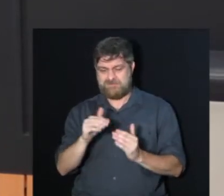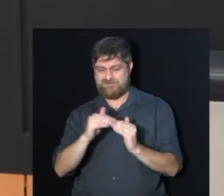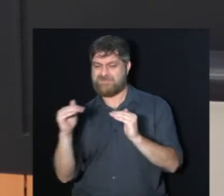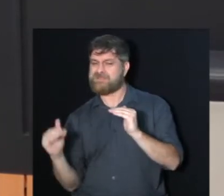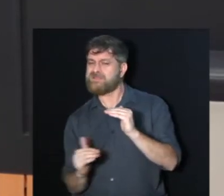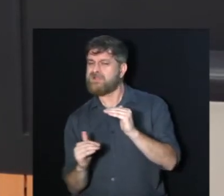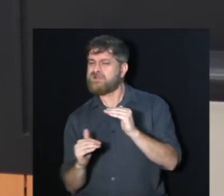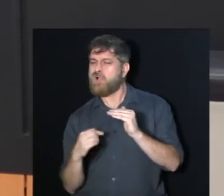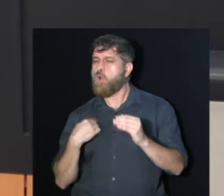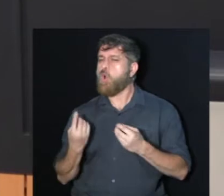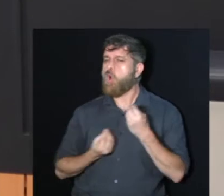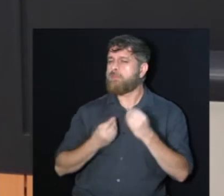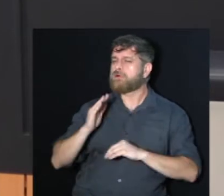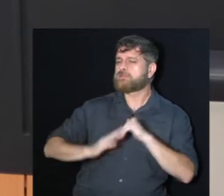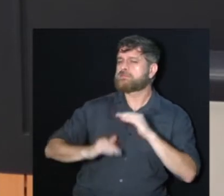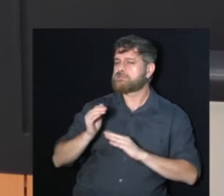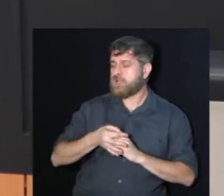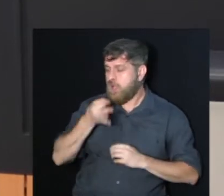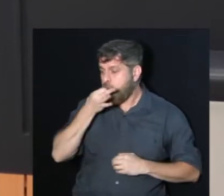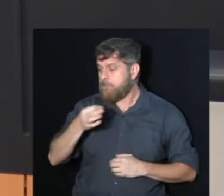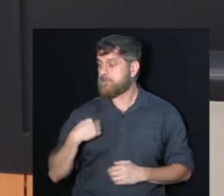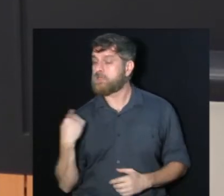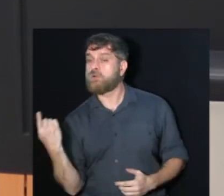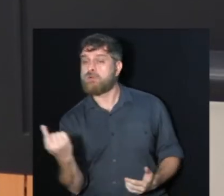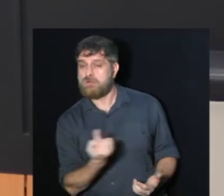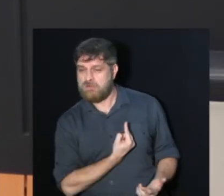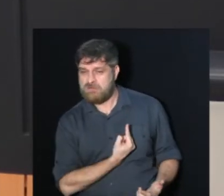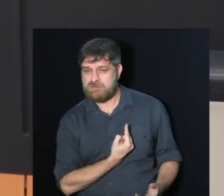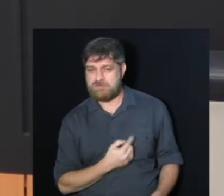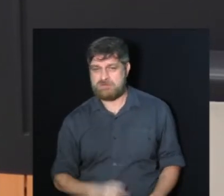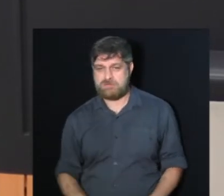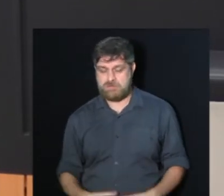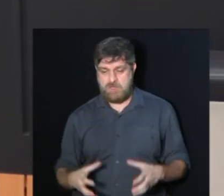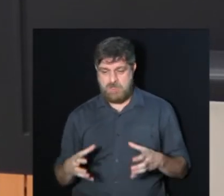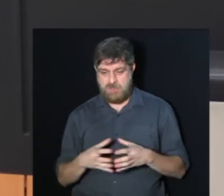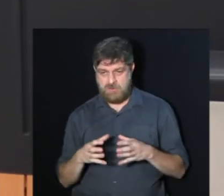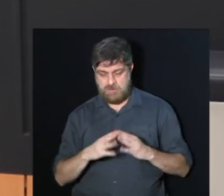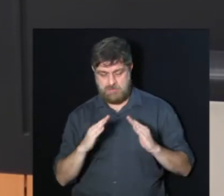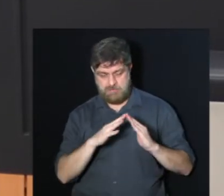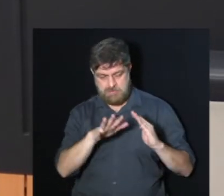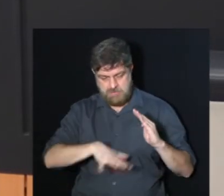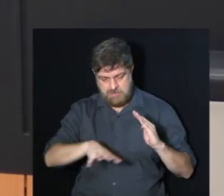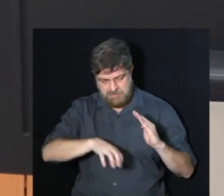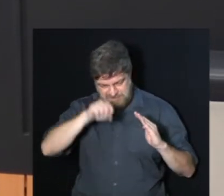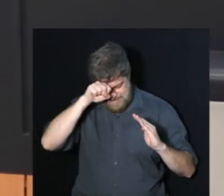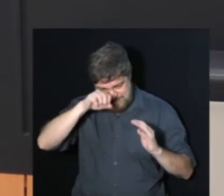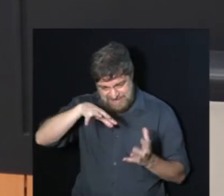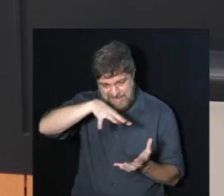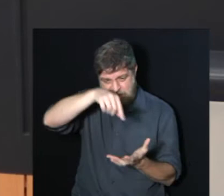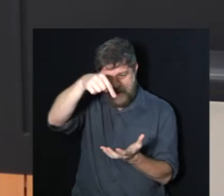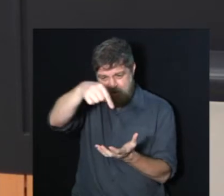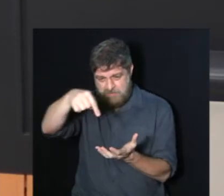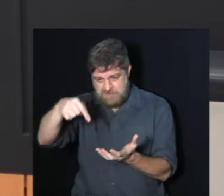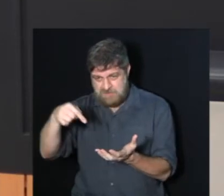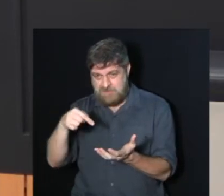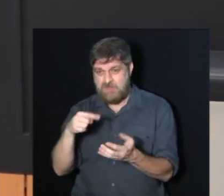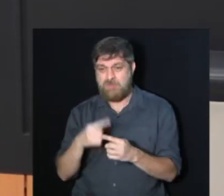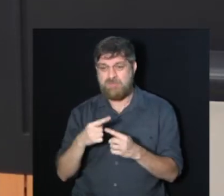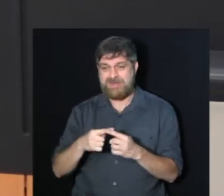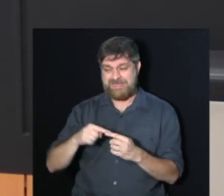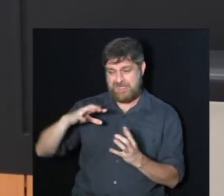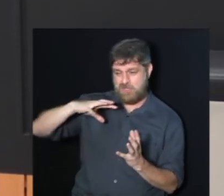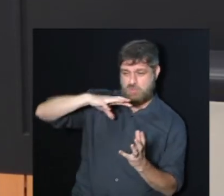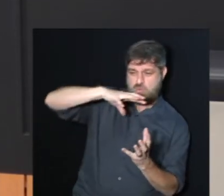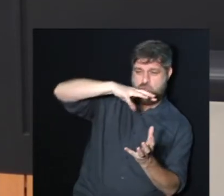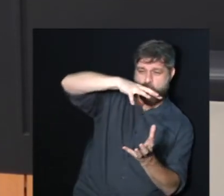desigualdade? Nós entendemos que o movimento umbandista ele é universal, porque nos 4 cantos do